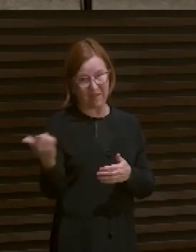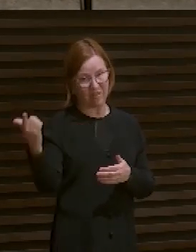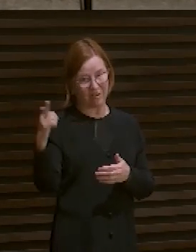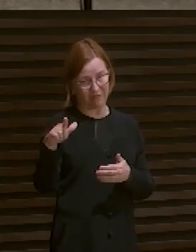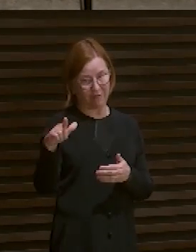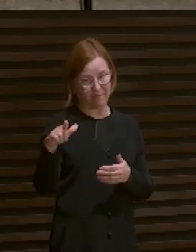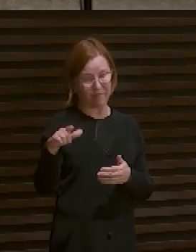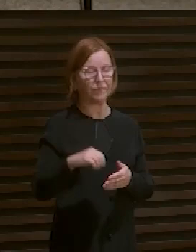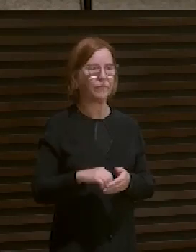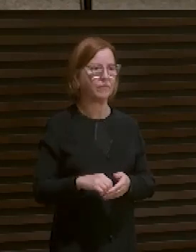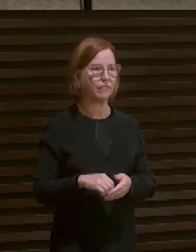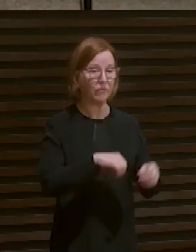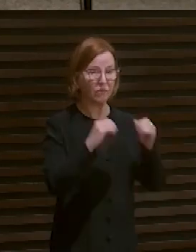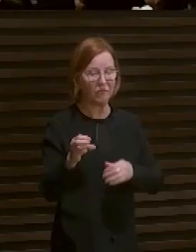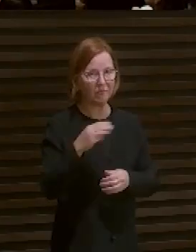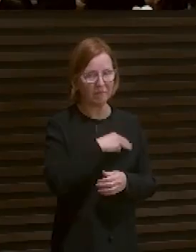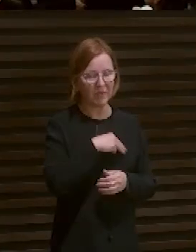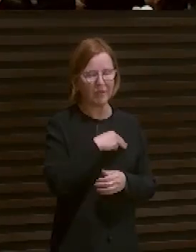E tiraram da missão.